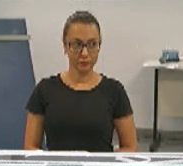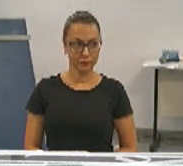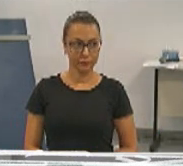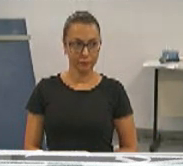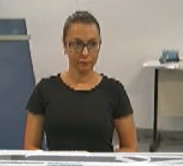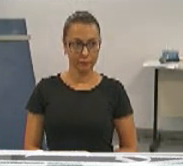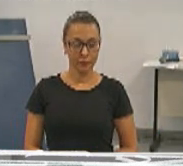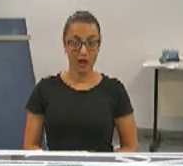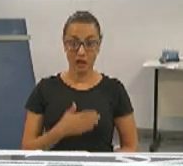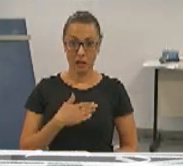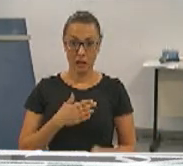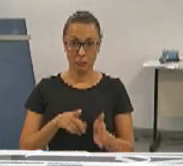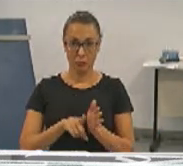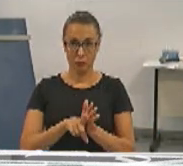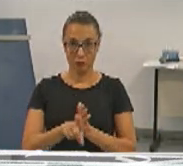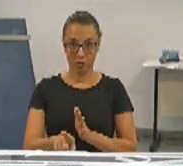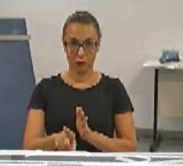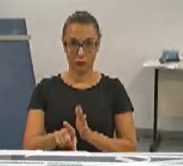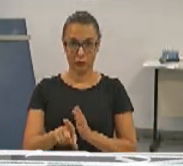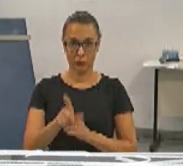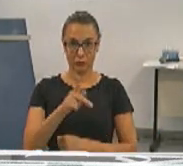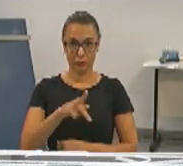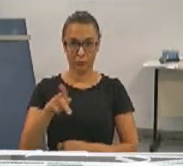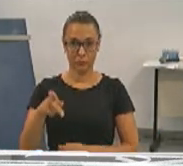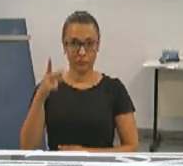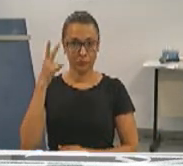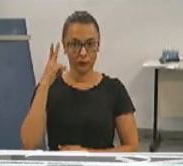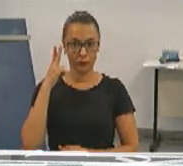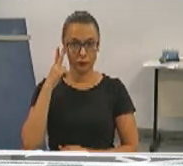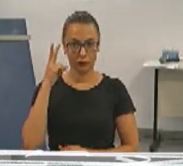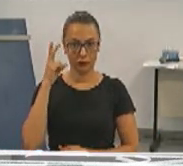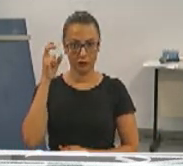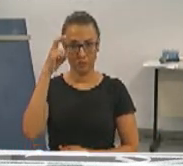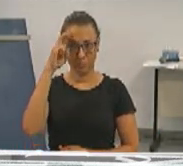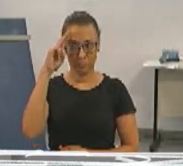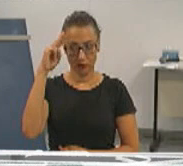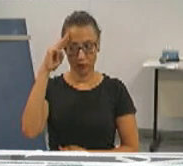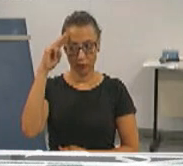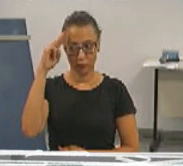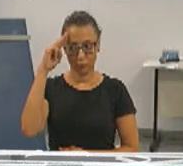A minha pergunta é para o professor Joelson.